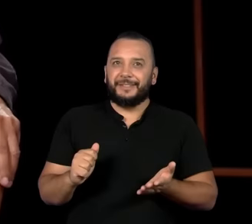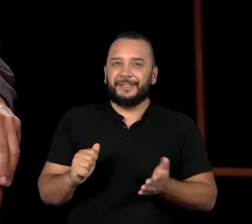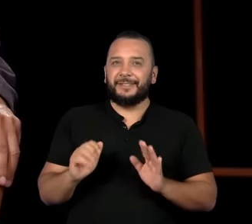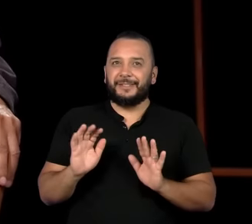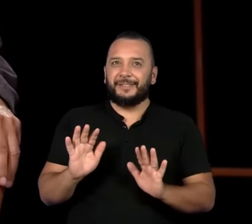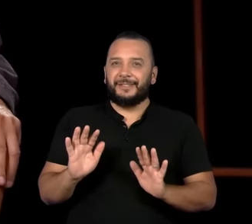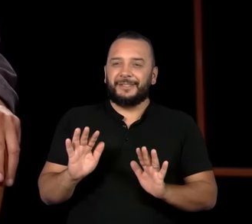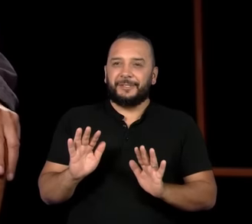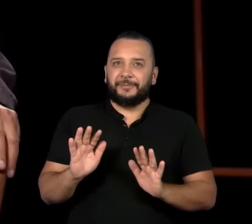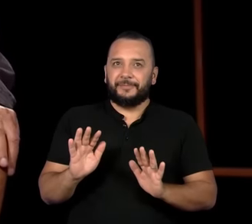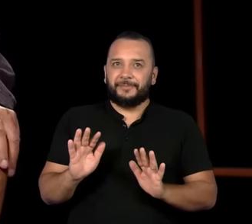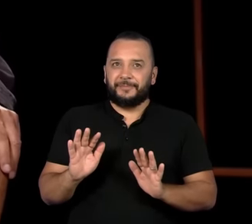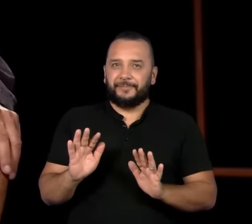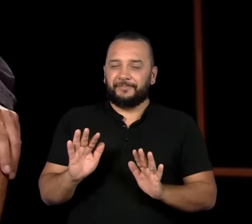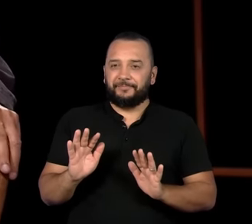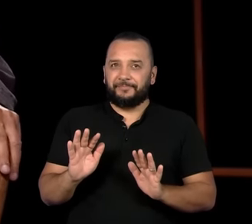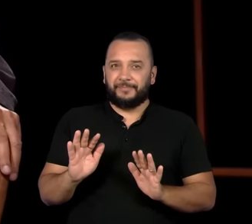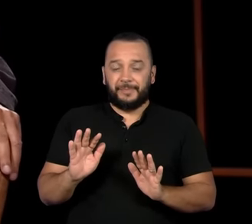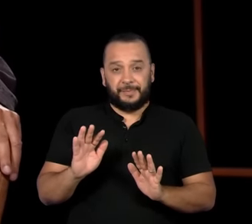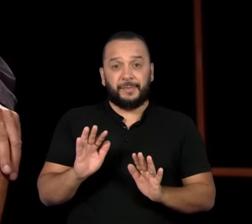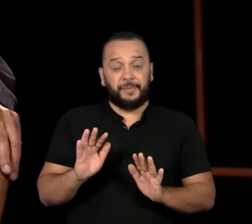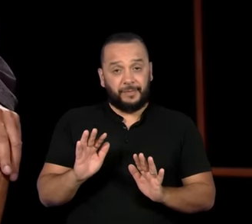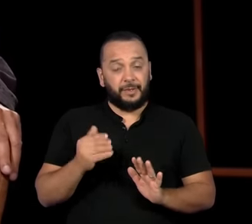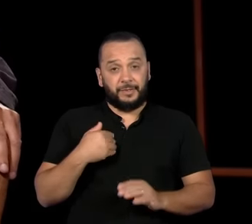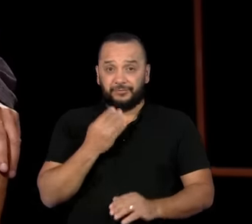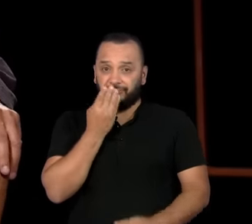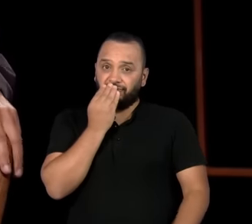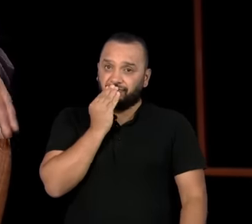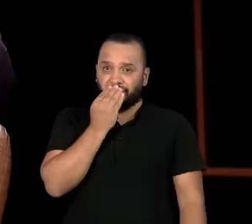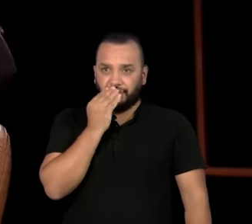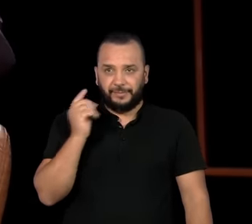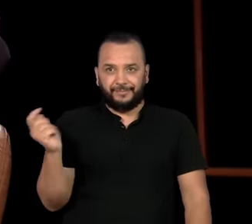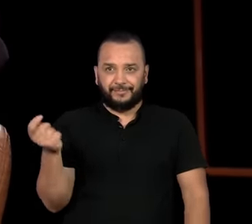é. Disse Chaplin,